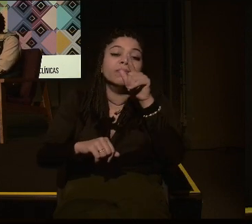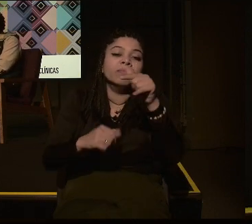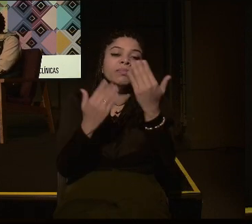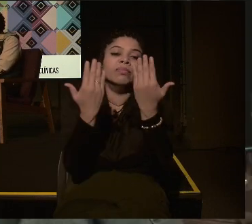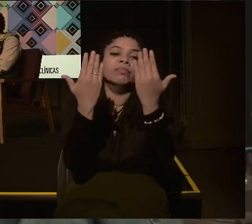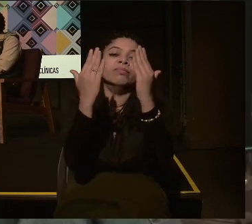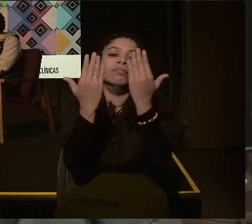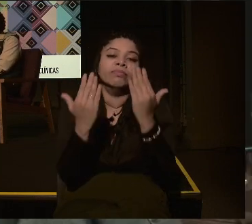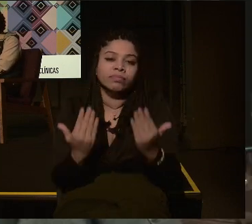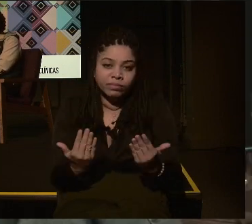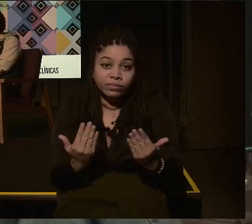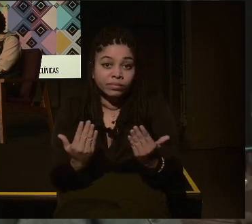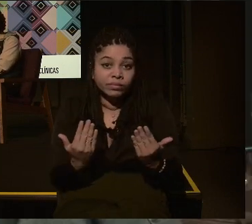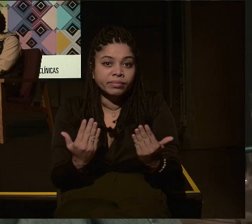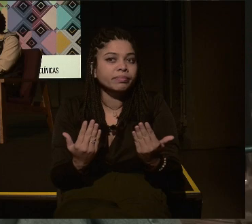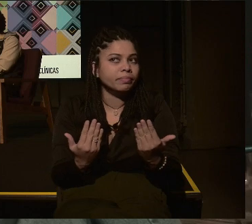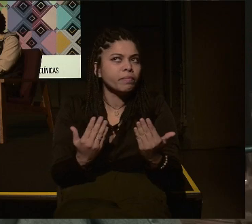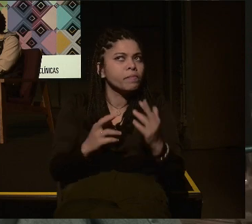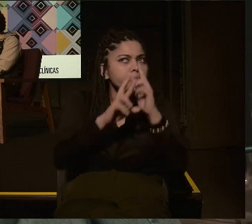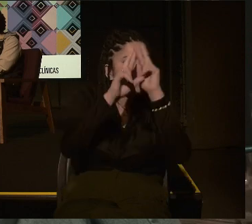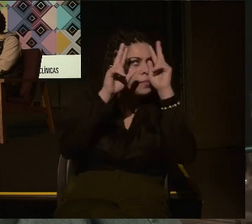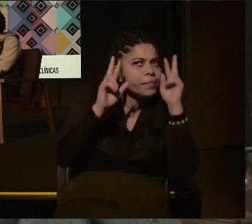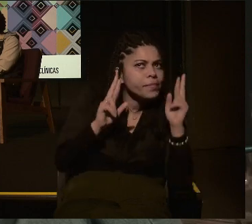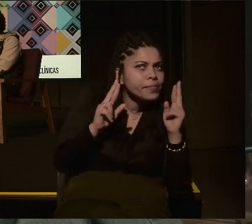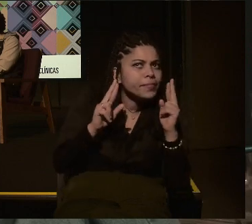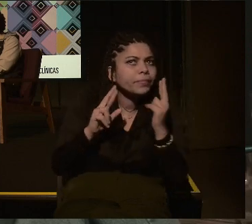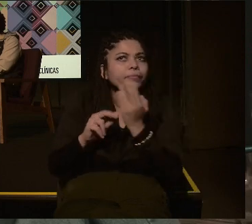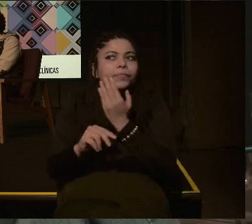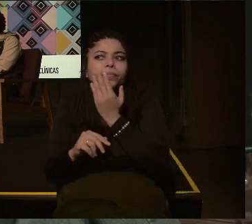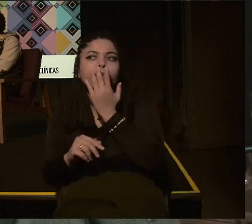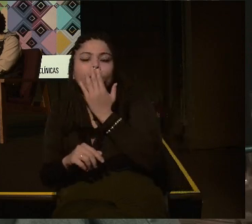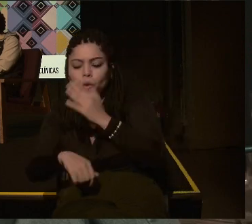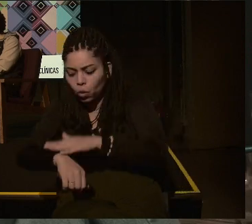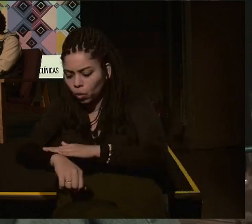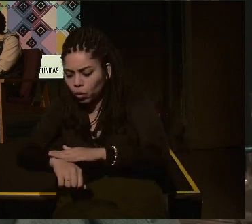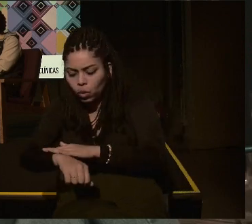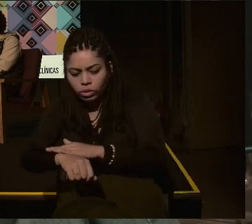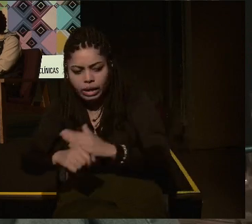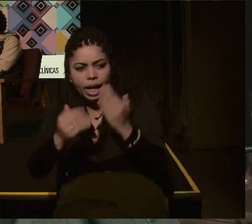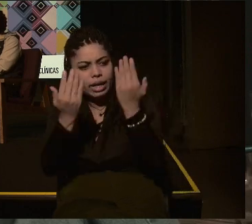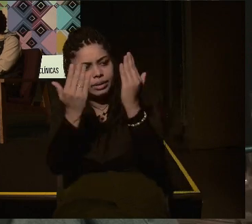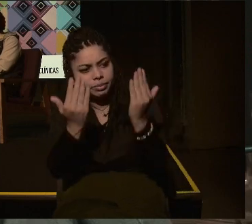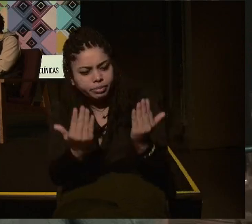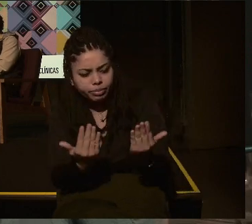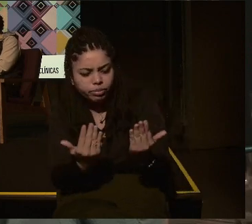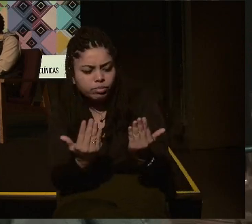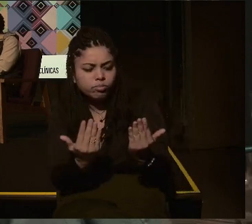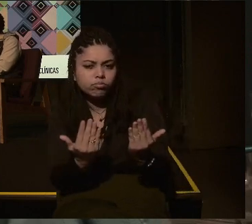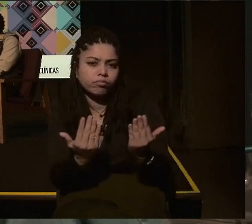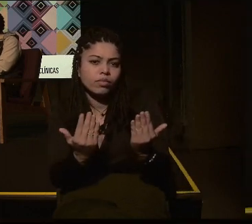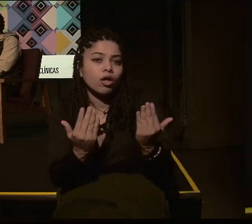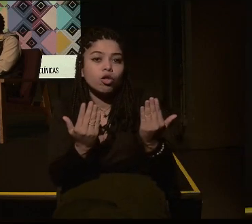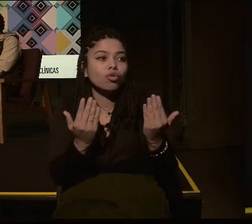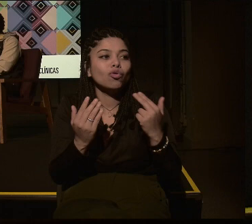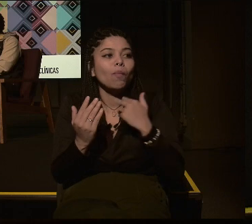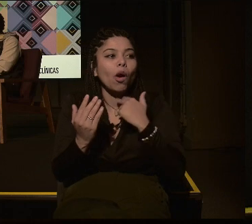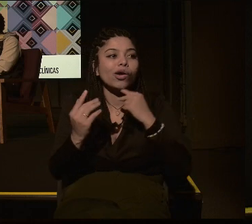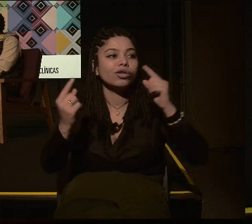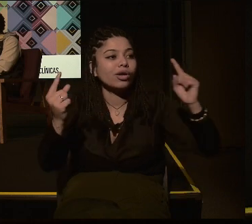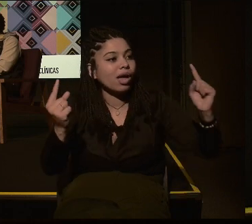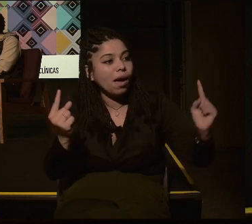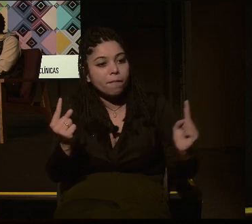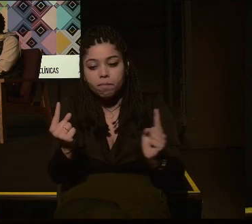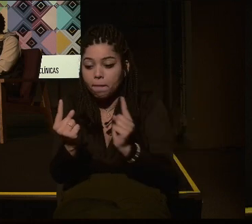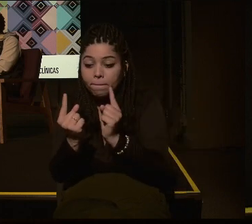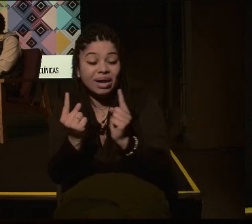Um quesito raça-cor analítico, ele não pode parar na recepção